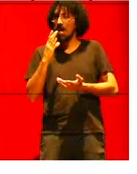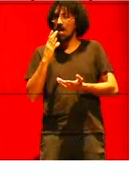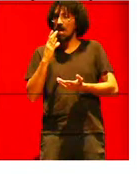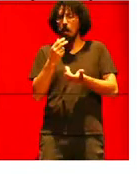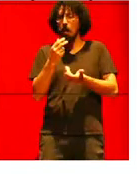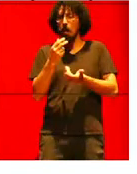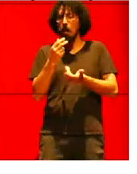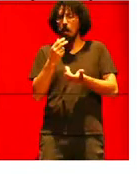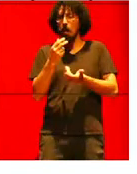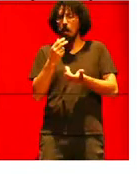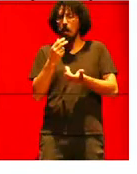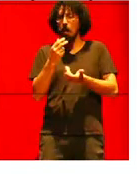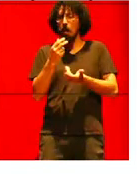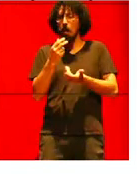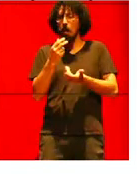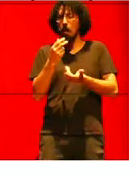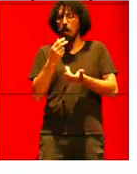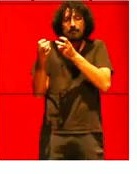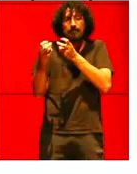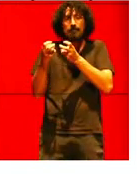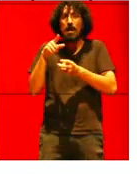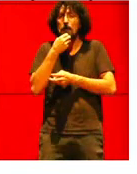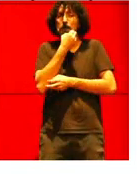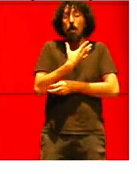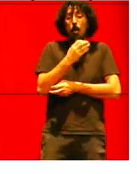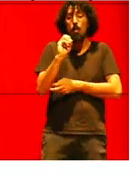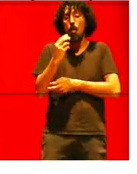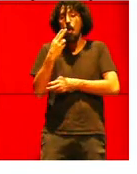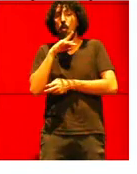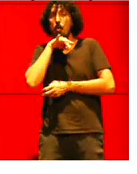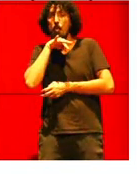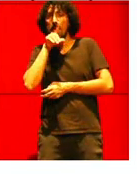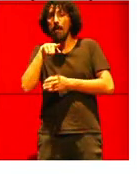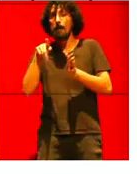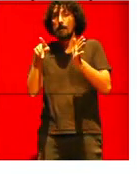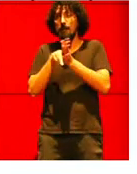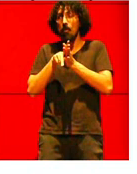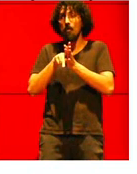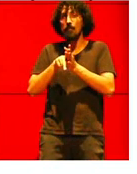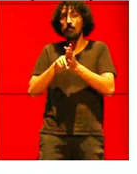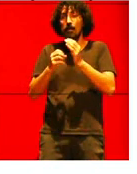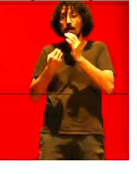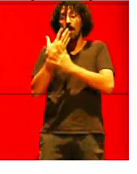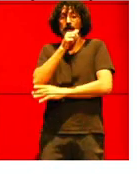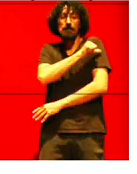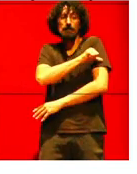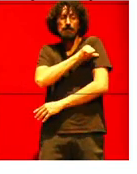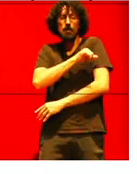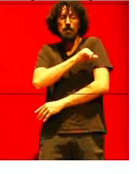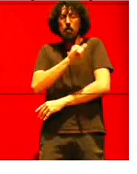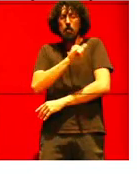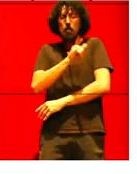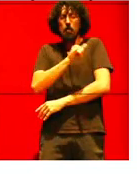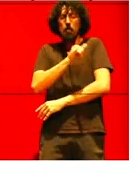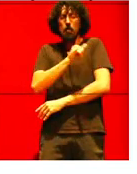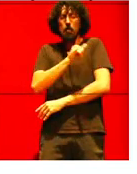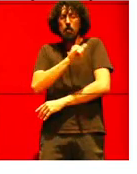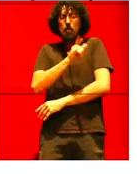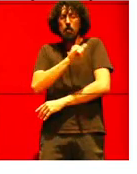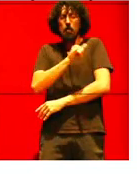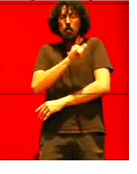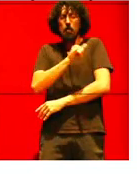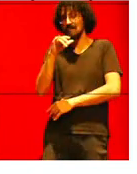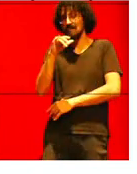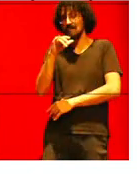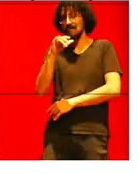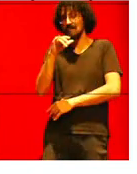que vemos, bons ou ruins, é invenção do carioca, como também o vacilão. Cariocas inventam um